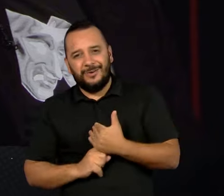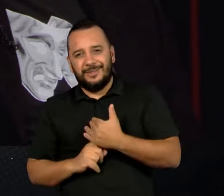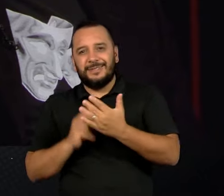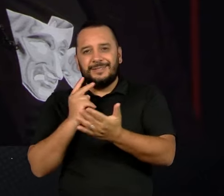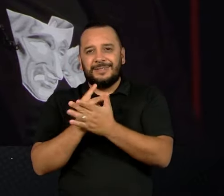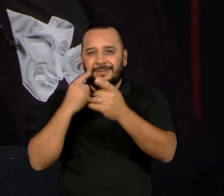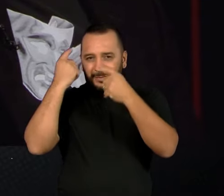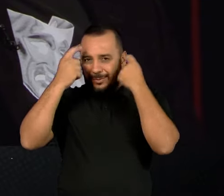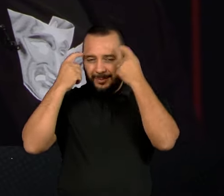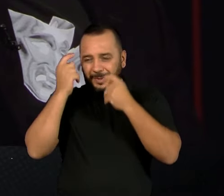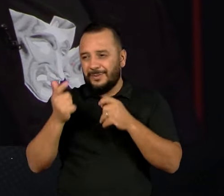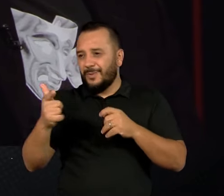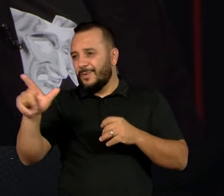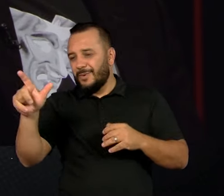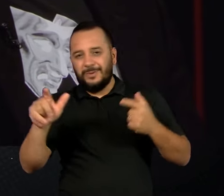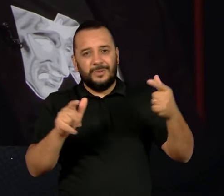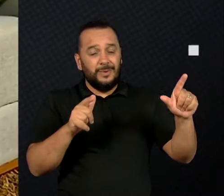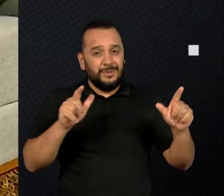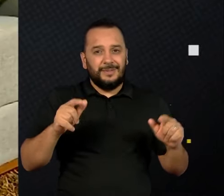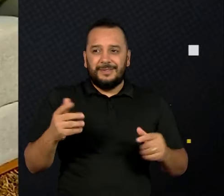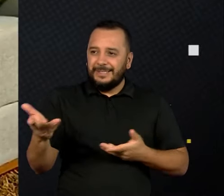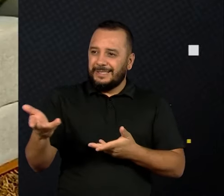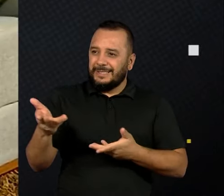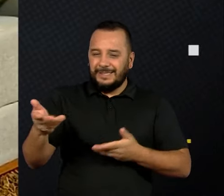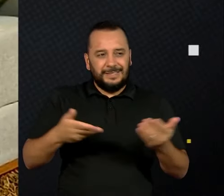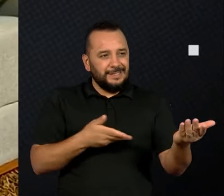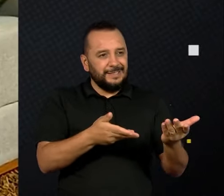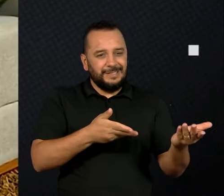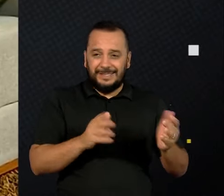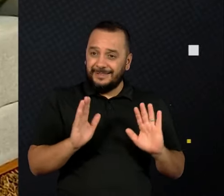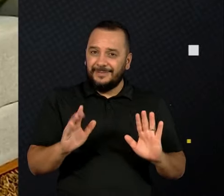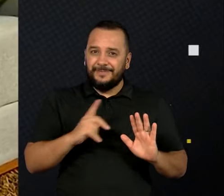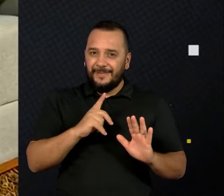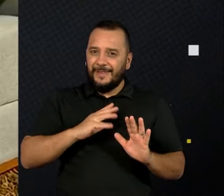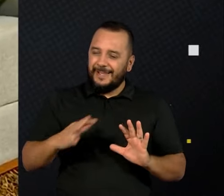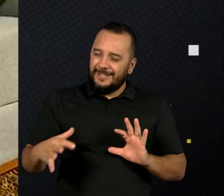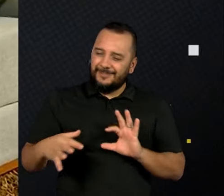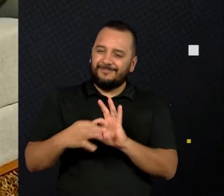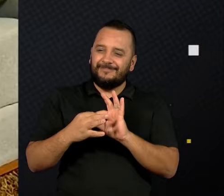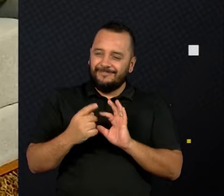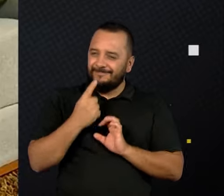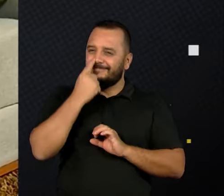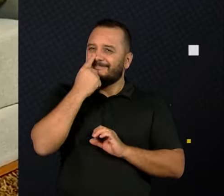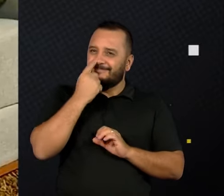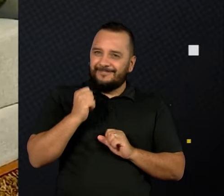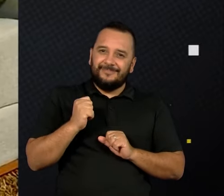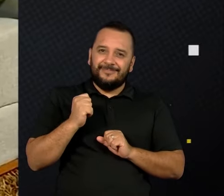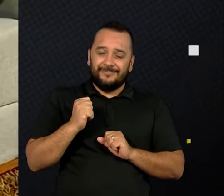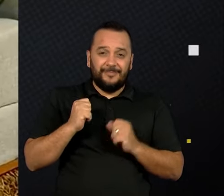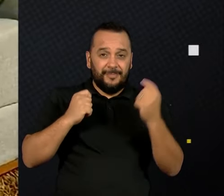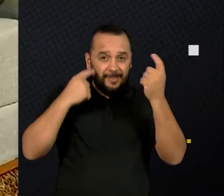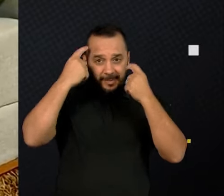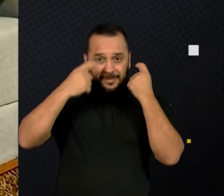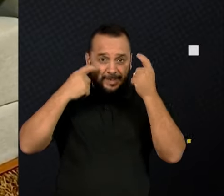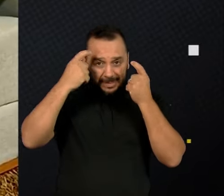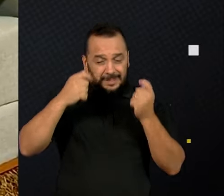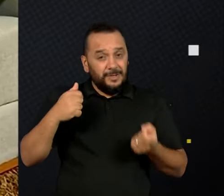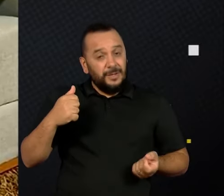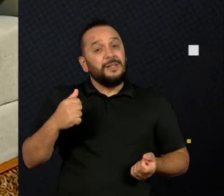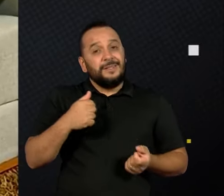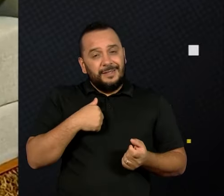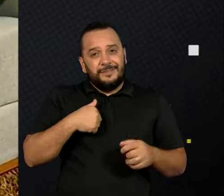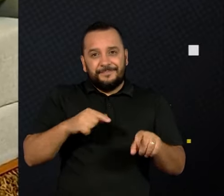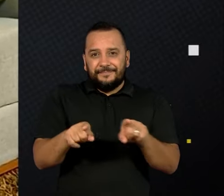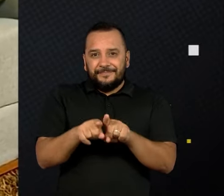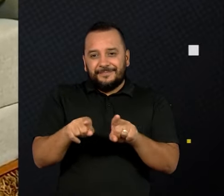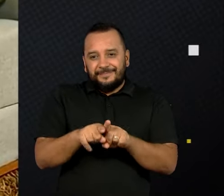outro. E essa afinidade, sabe, que a gente tem um pouco também com essa preocupação, que eu também sou muito assim, sou